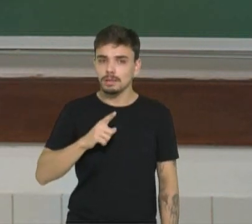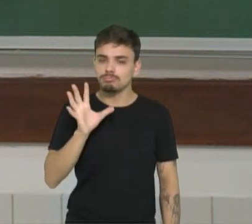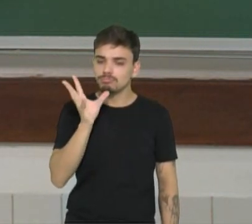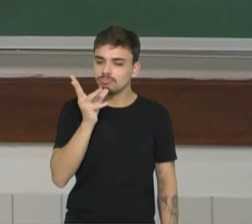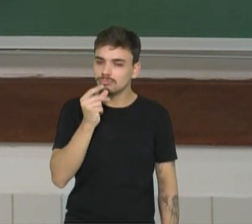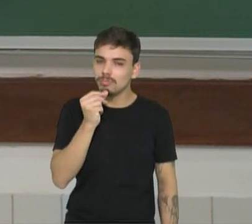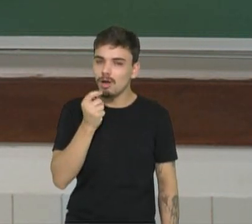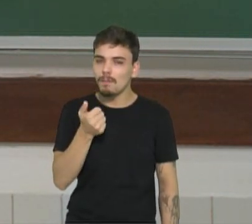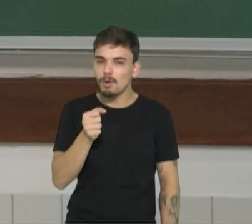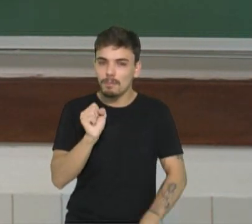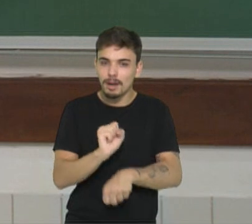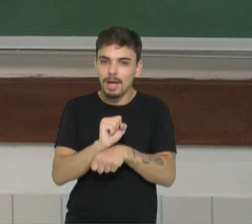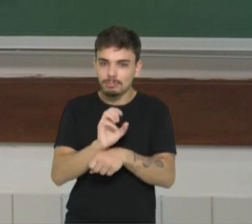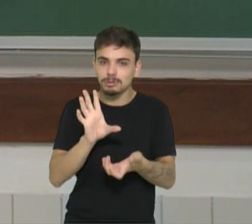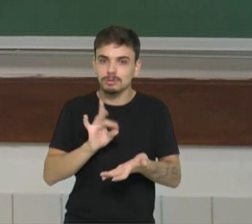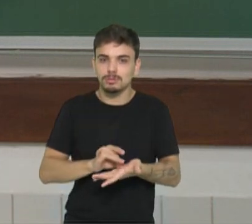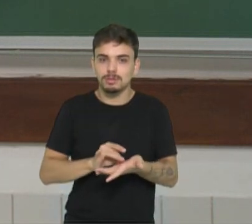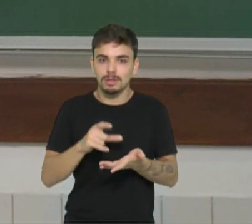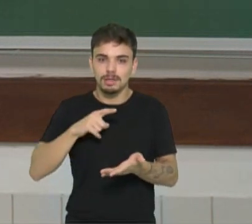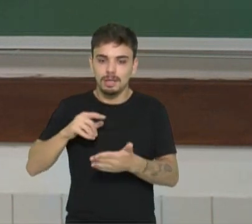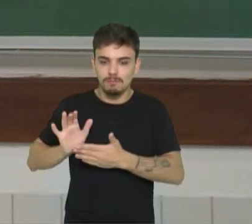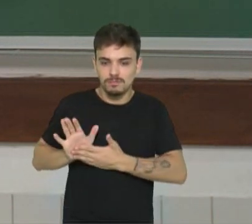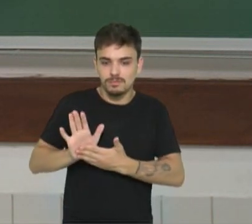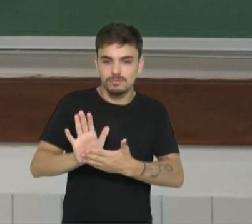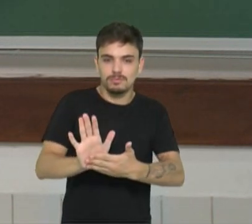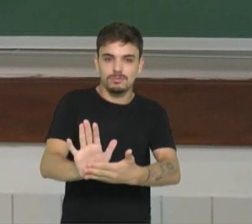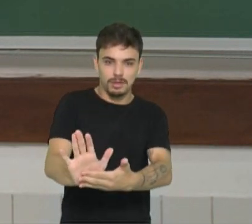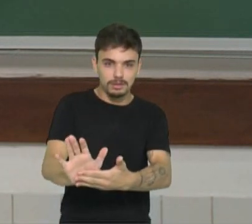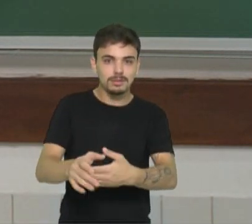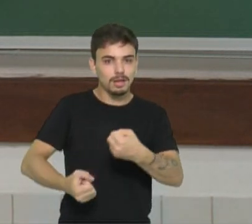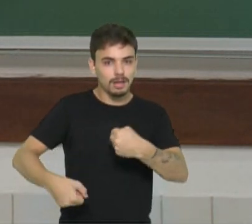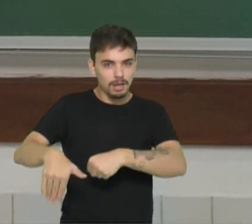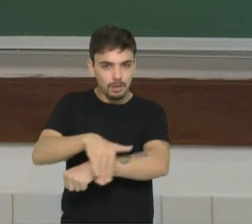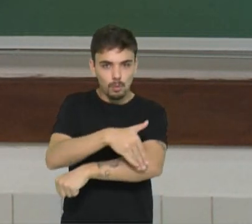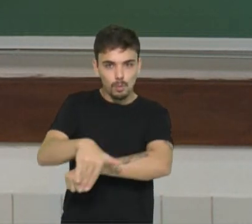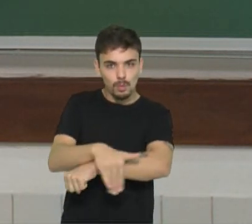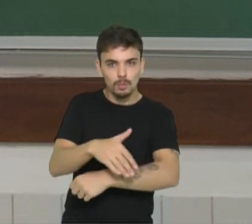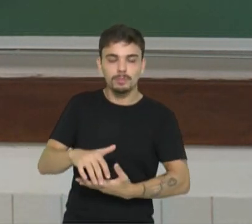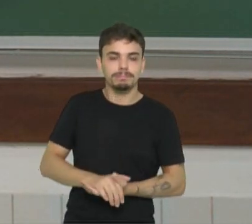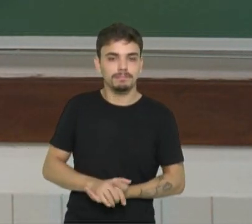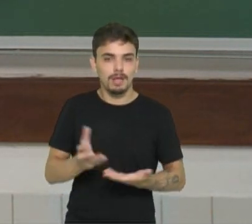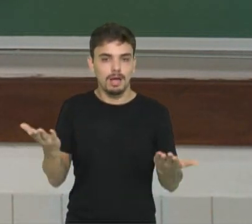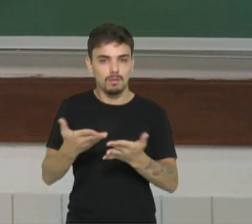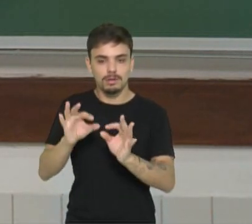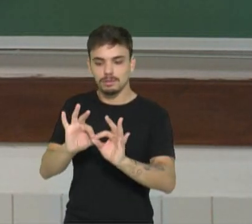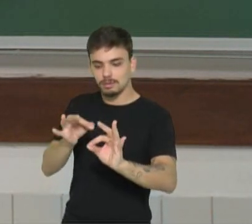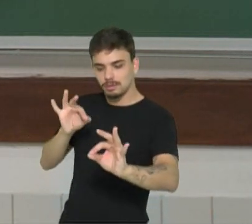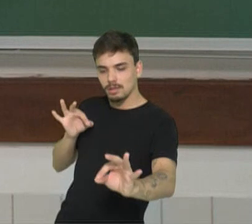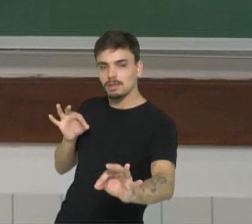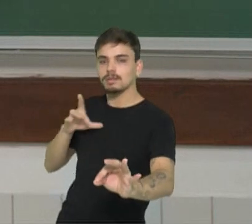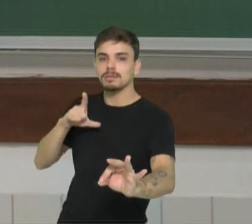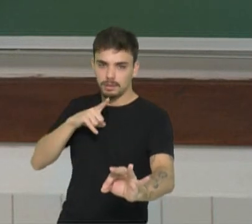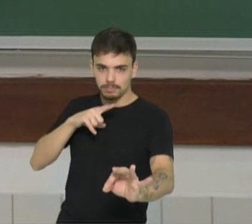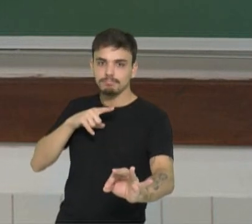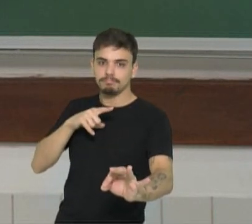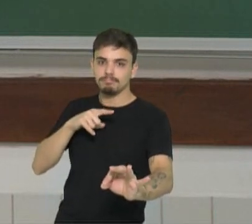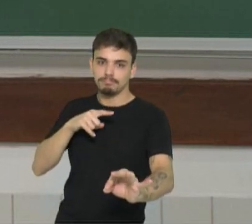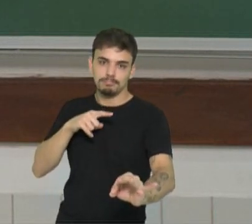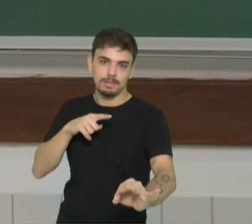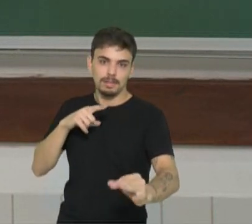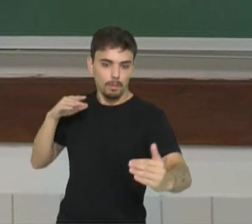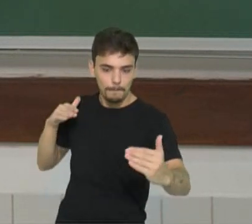para parar, o que arrasta ele na pista mais um tempo. Se o carro está longe do outro, tem essa distância,